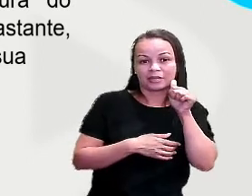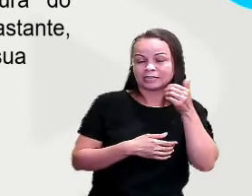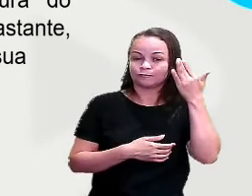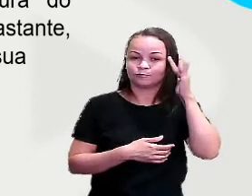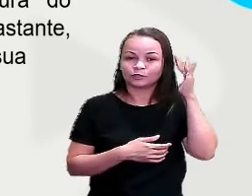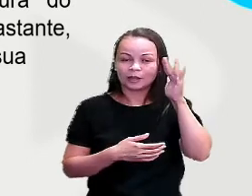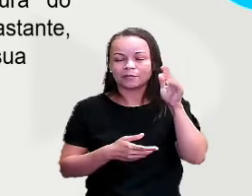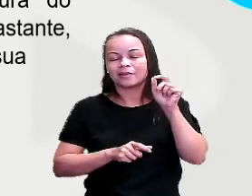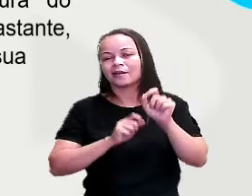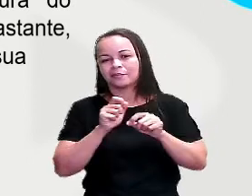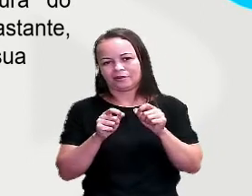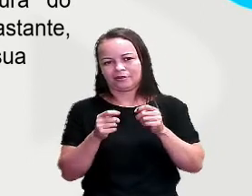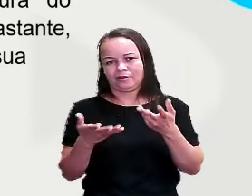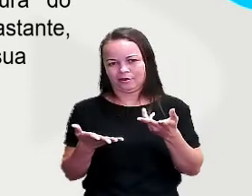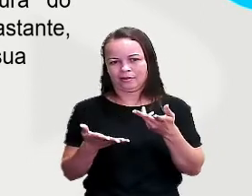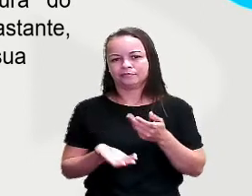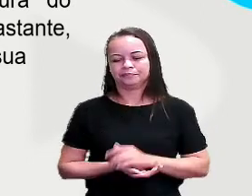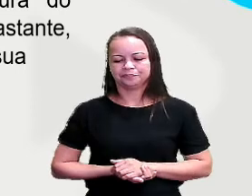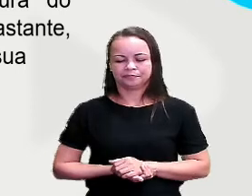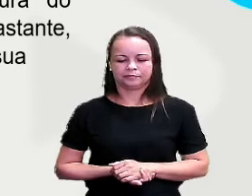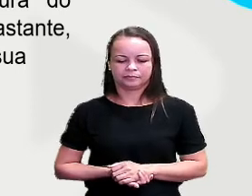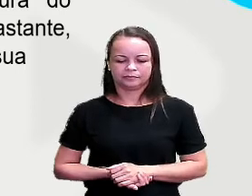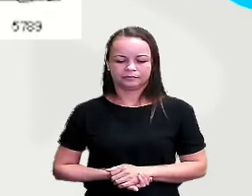que servia, certo?